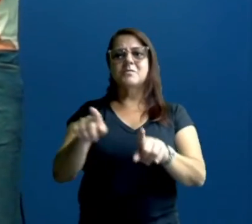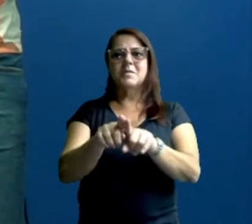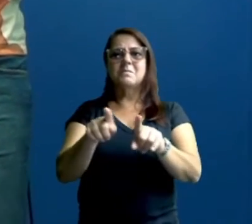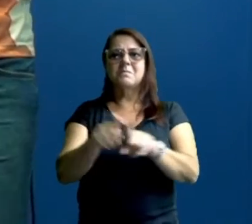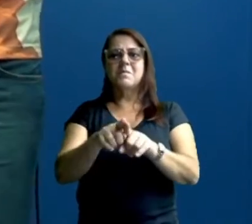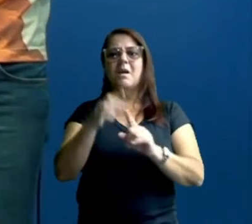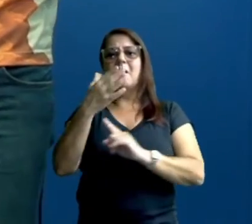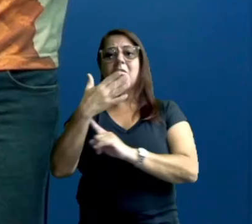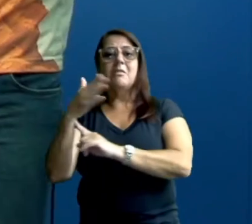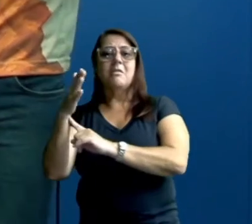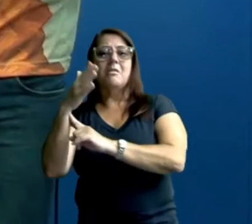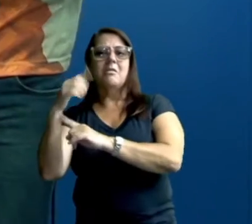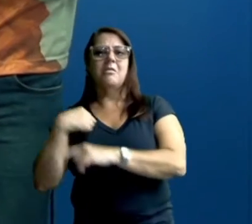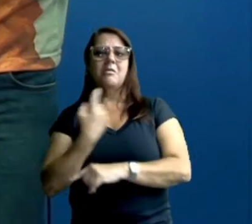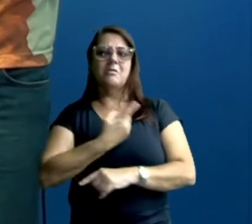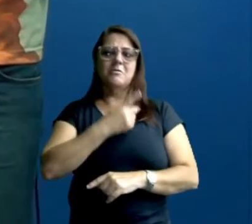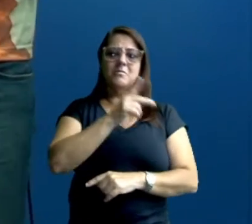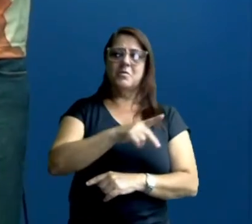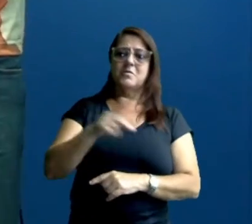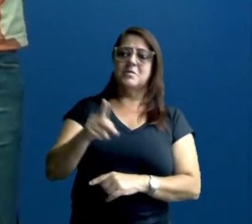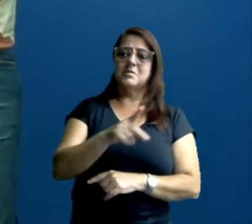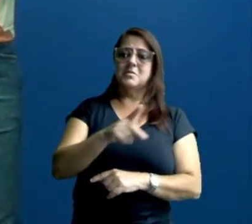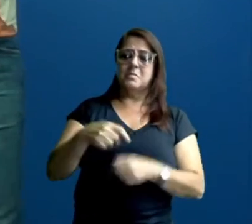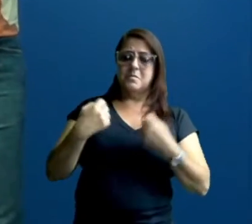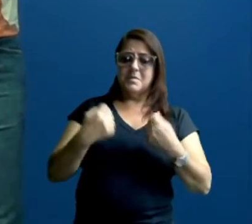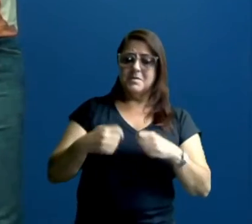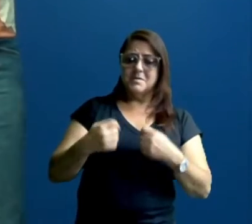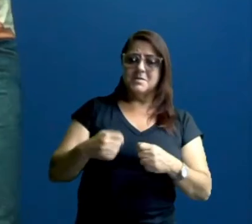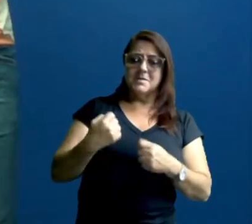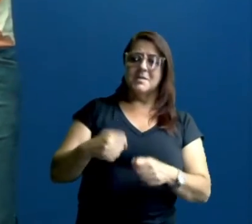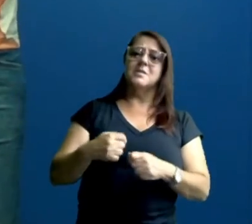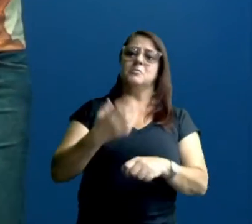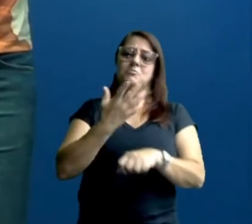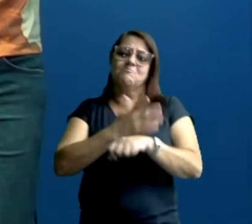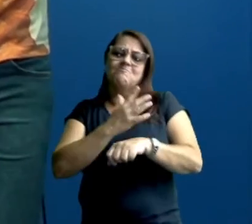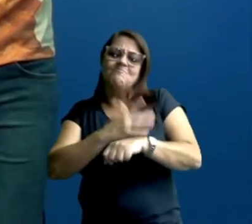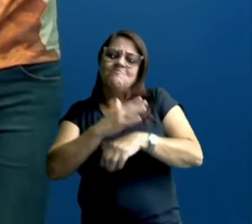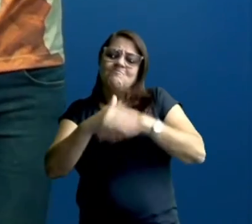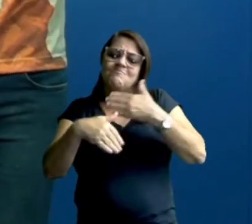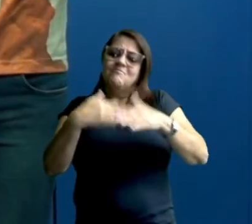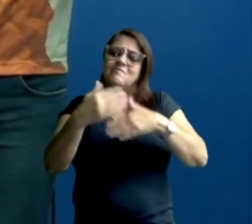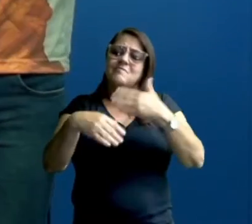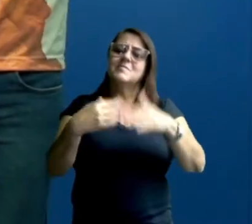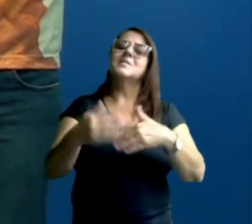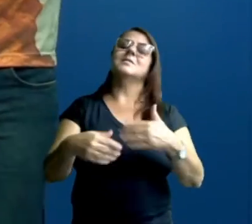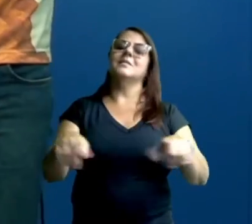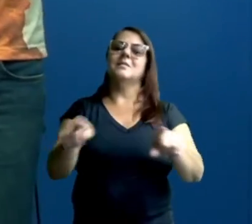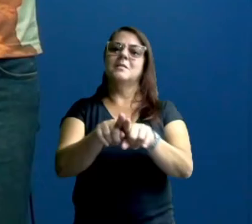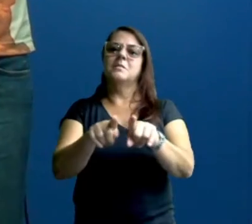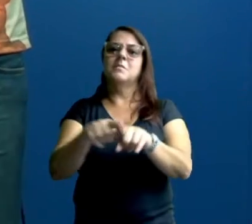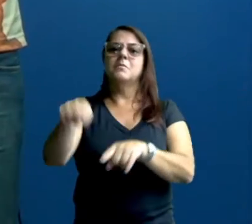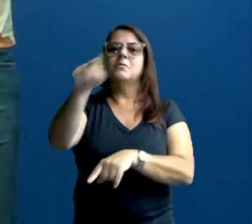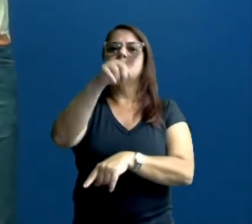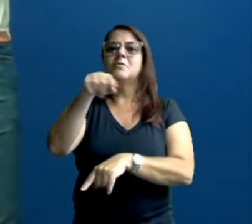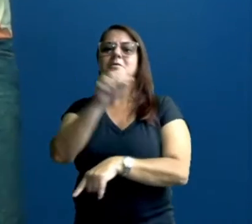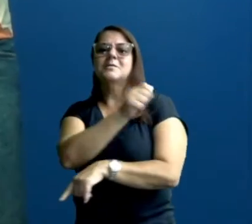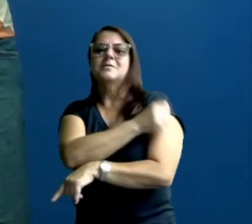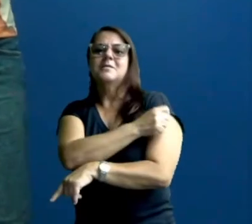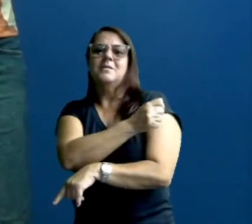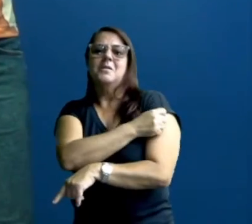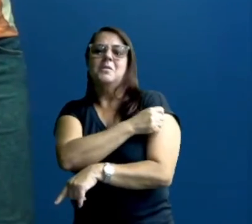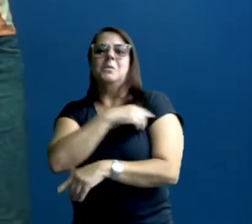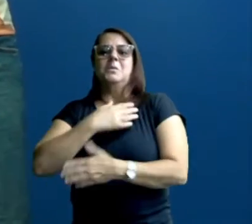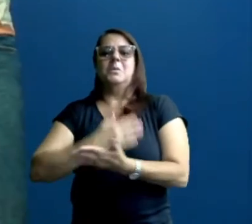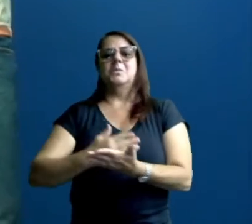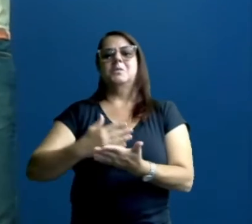E, portanto, nós professores precisamos nos reinventar e vocês, alunos, também precisaram se reinventar para que a gente